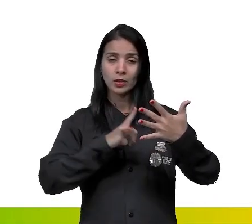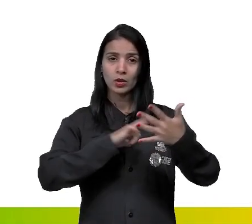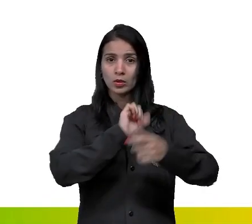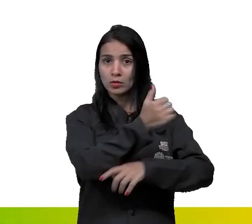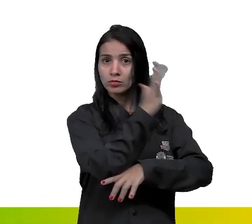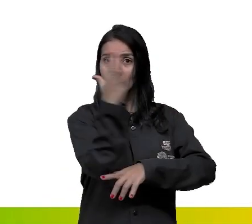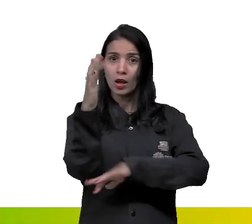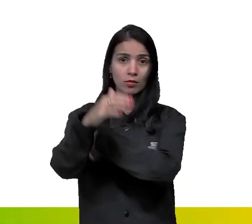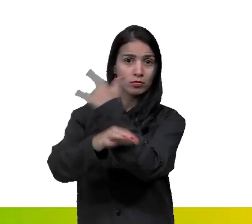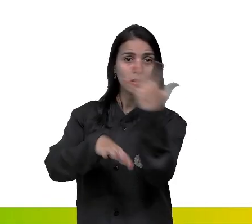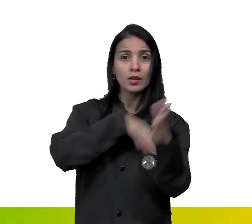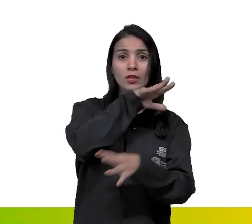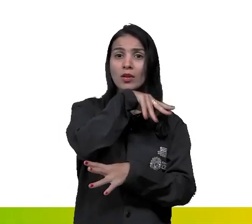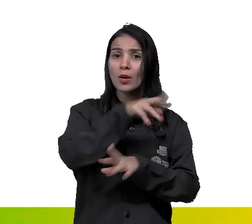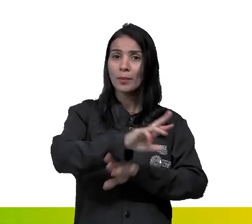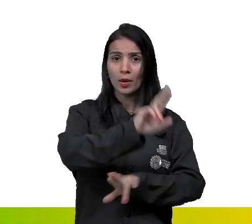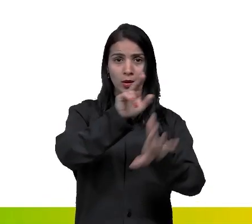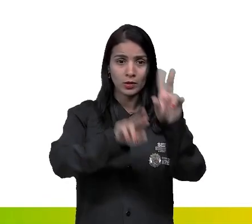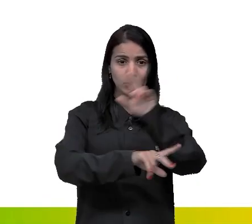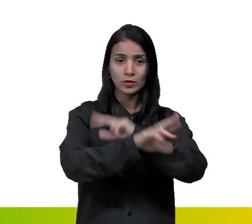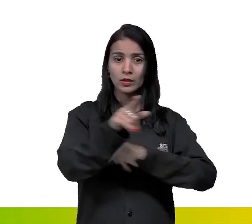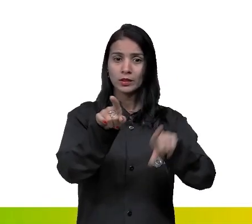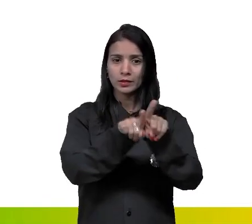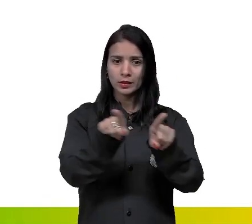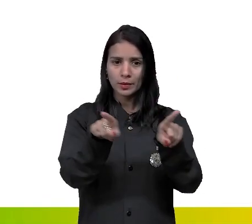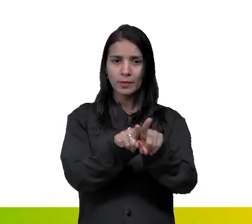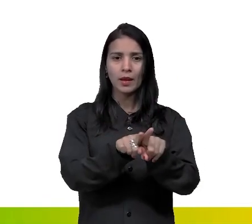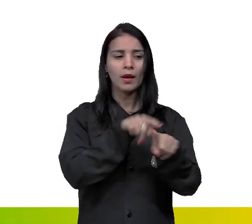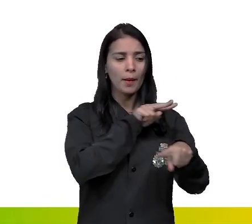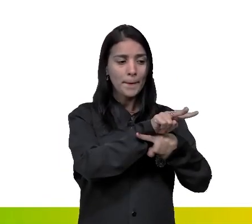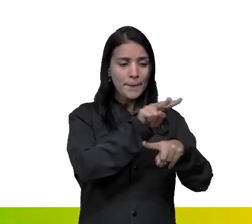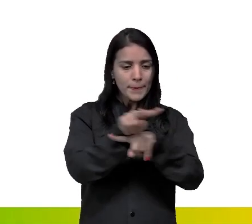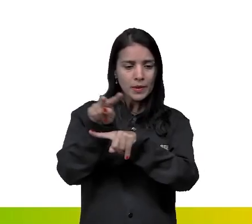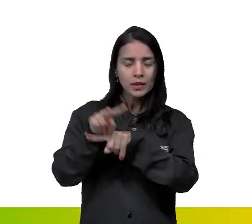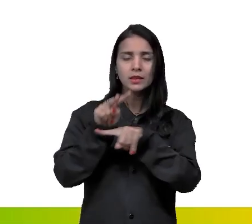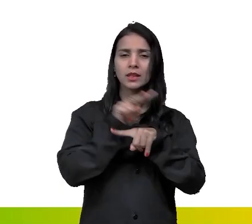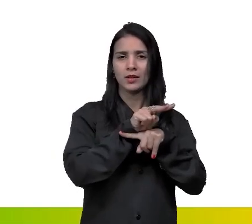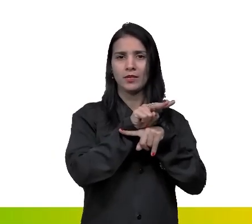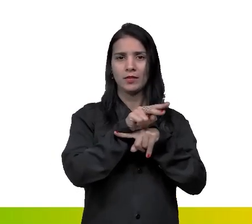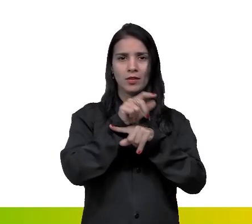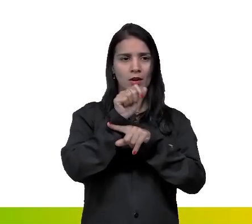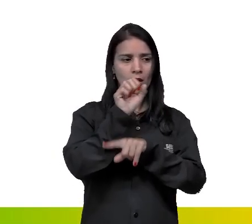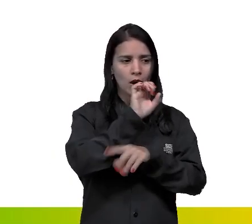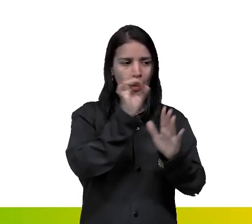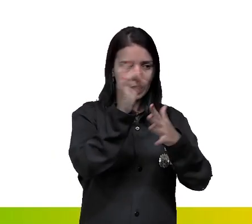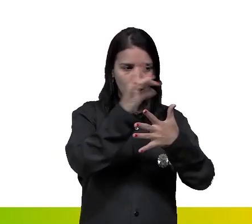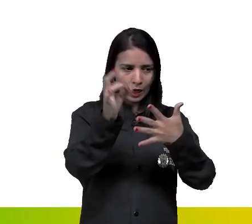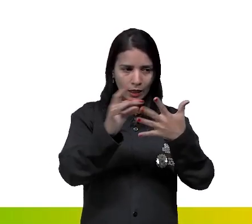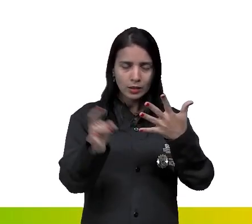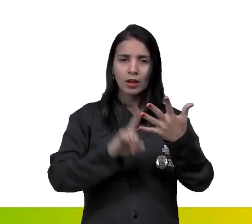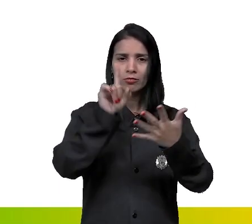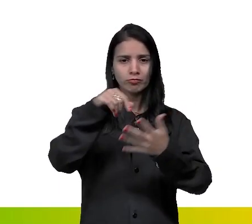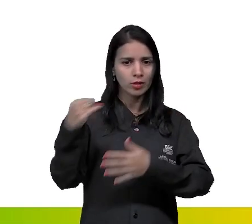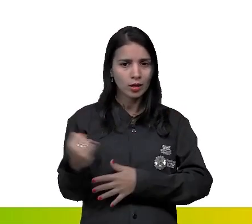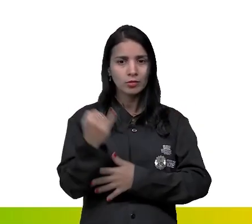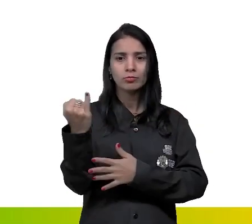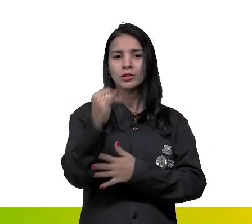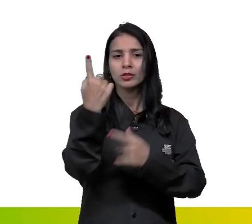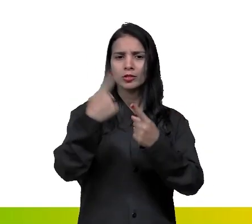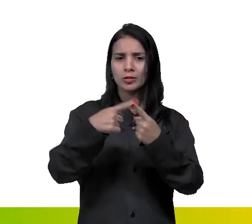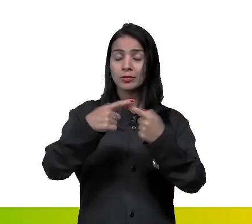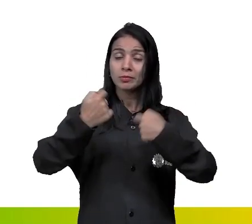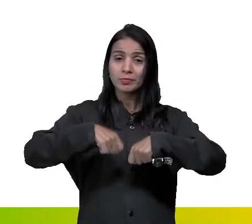fauna. A preservação dos biomas brasileiros é fundamental para manter a biodiversidade, os